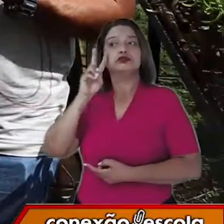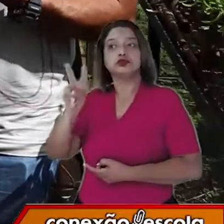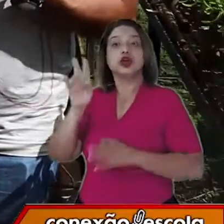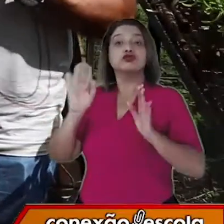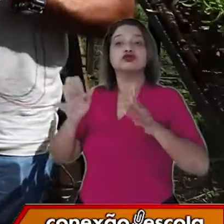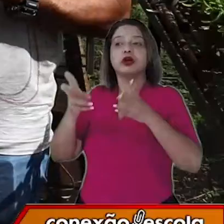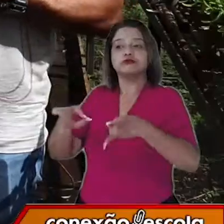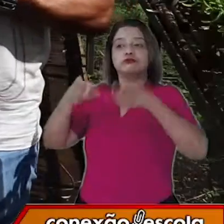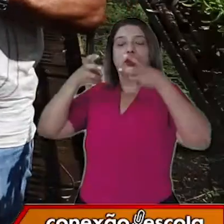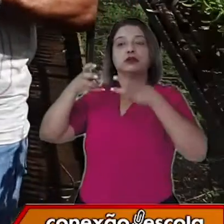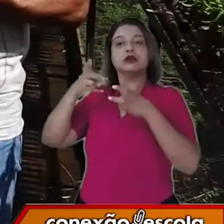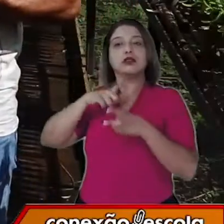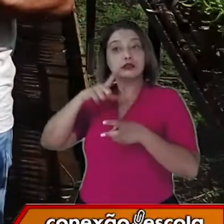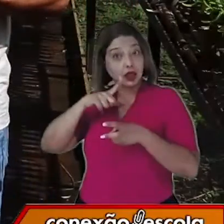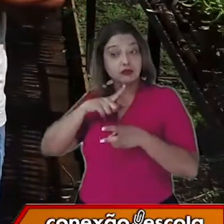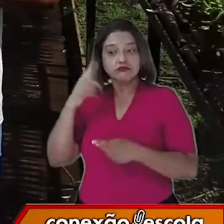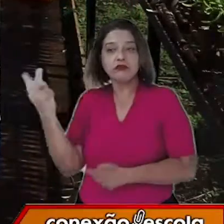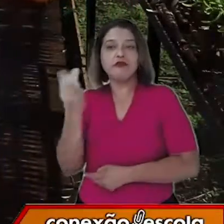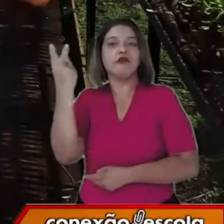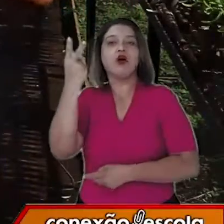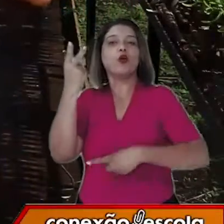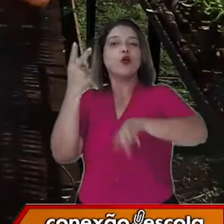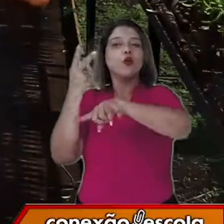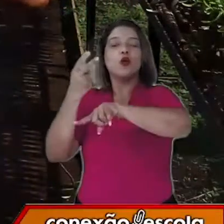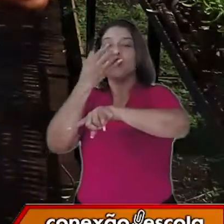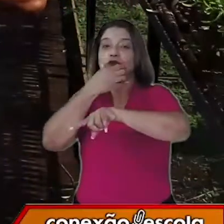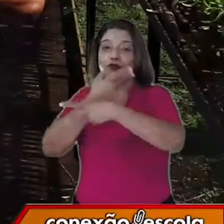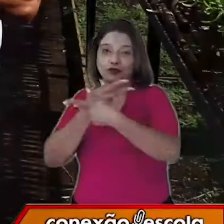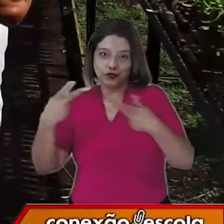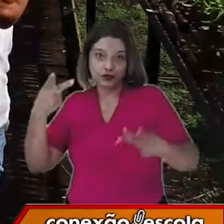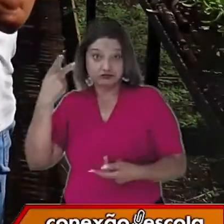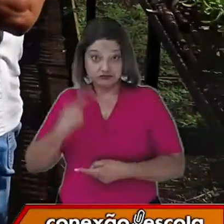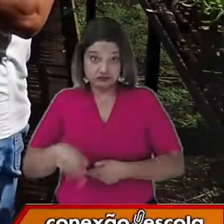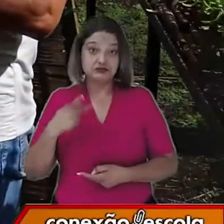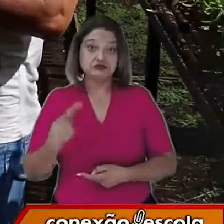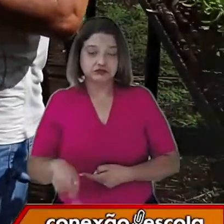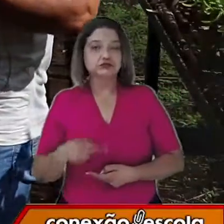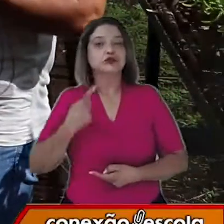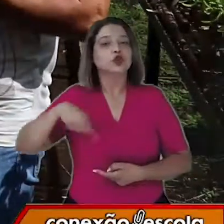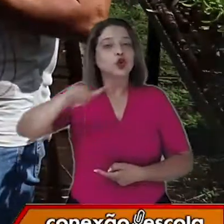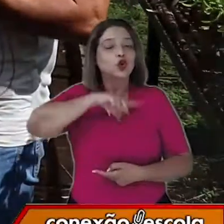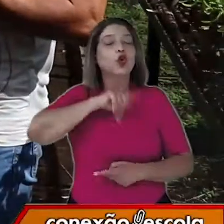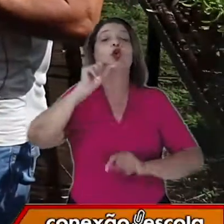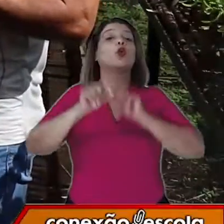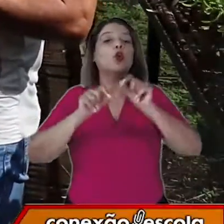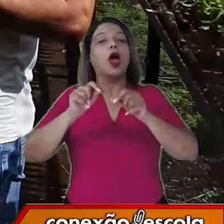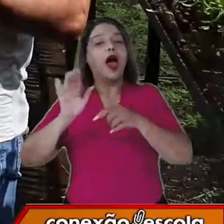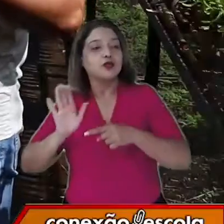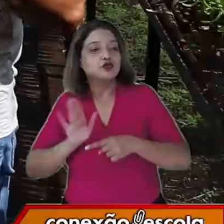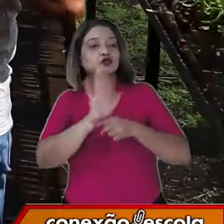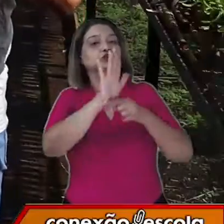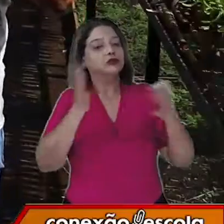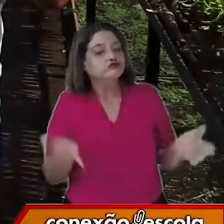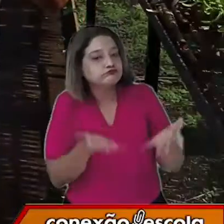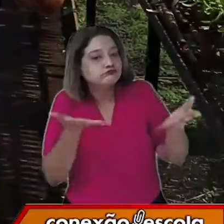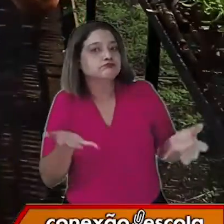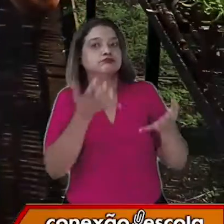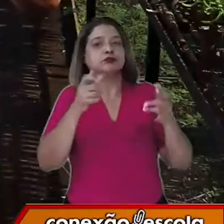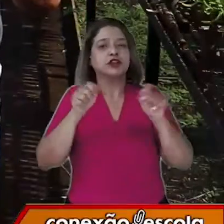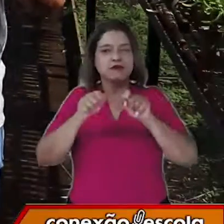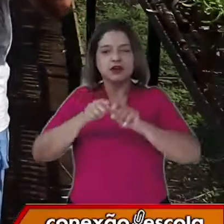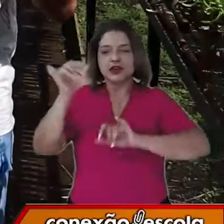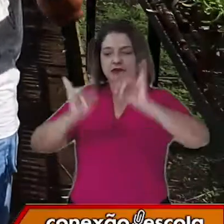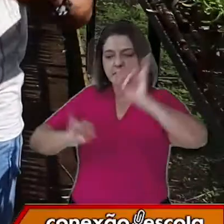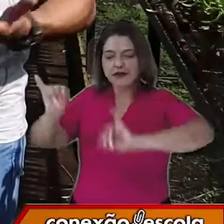reconhecer o valor que essas plantas têm. E o que nós fazemos aqui? Nós ajudamos, nós produzimos essas mudas, grande parte dessas mudas